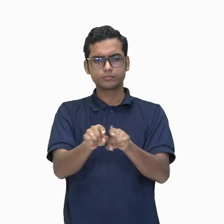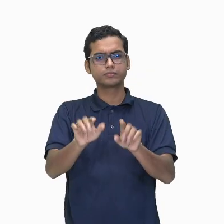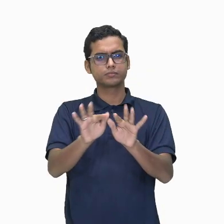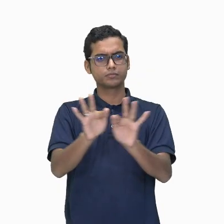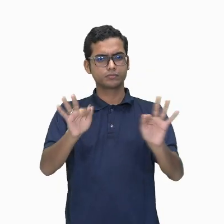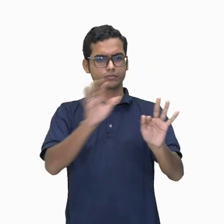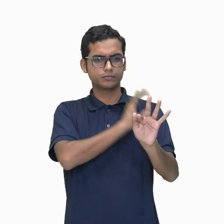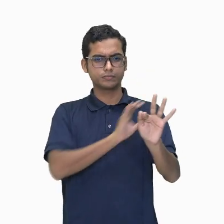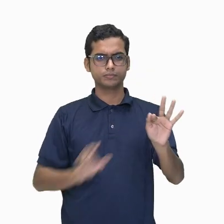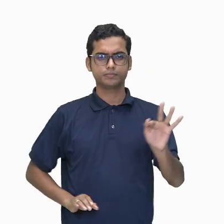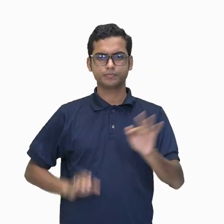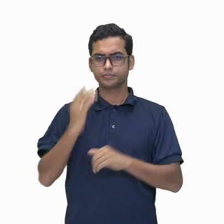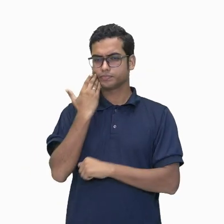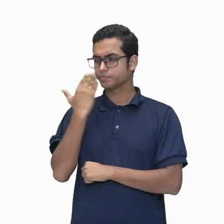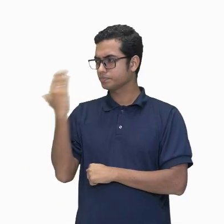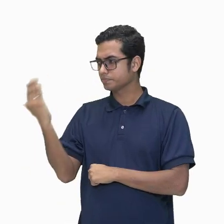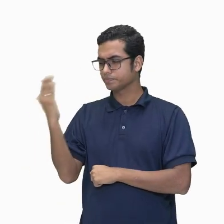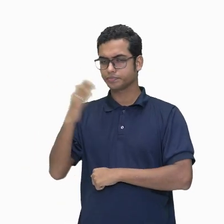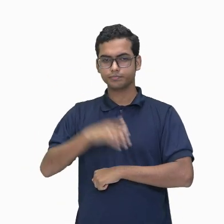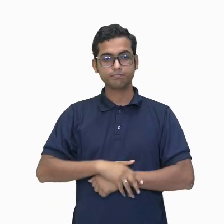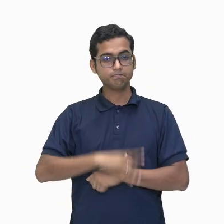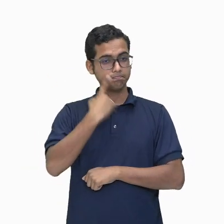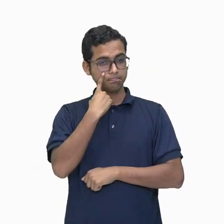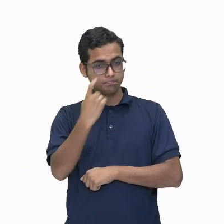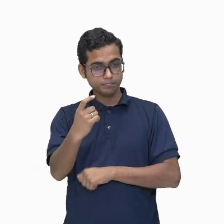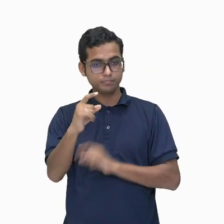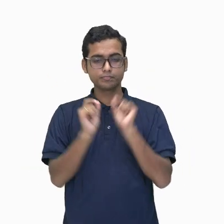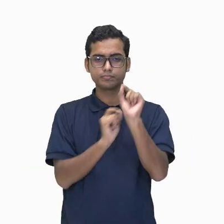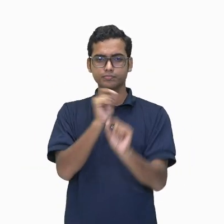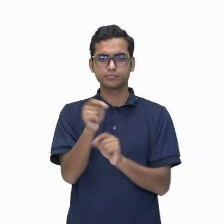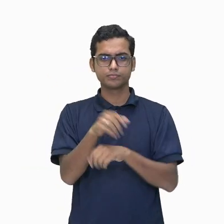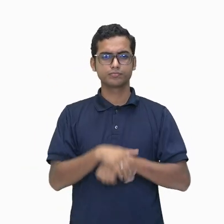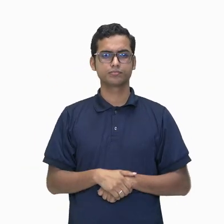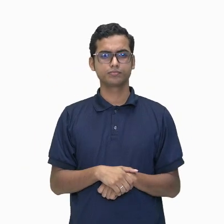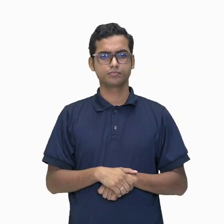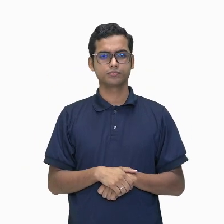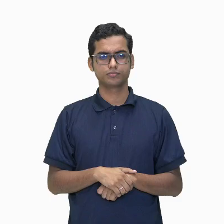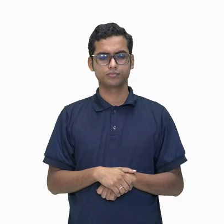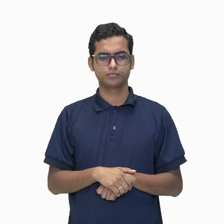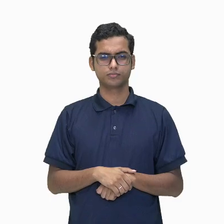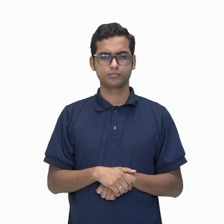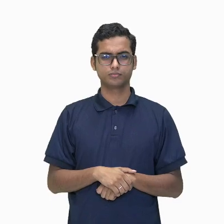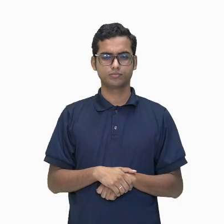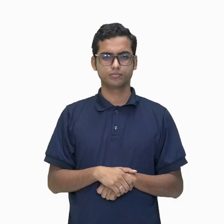só, interessante. Na mensagem cristã, nós temos na Bíblia tudo quanto